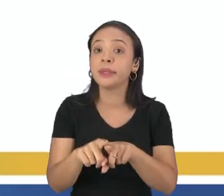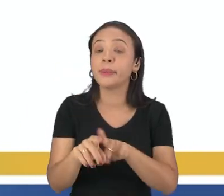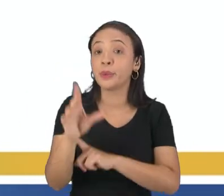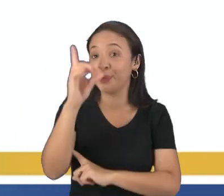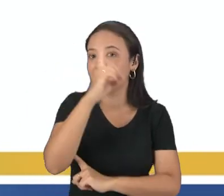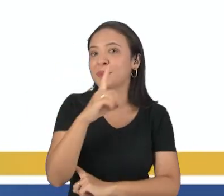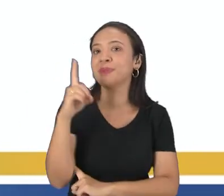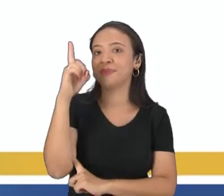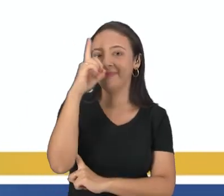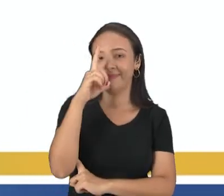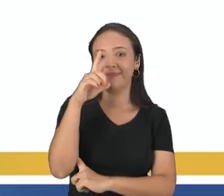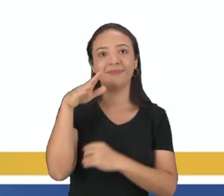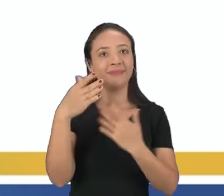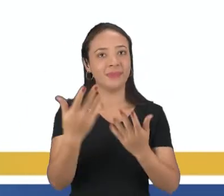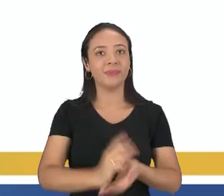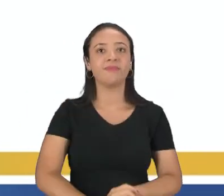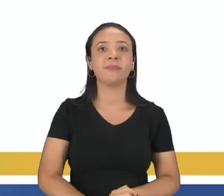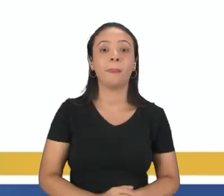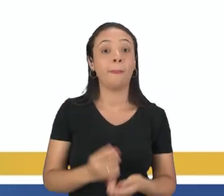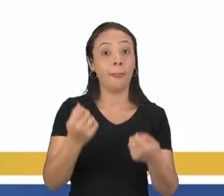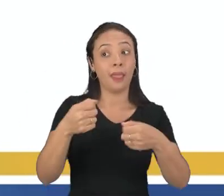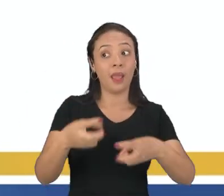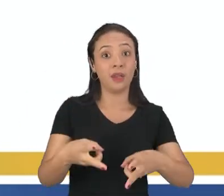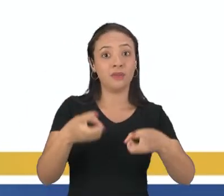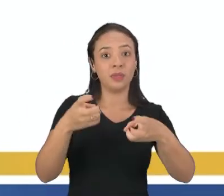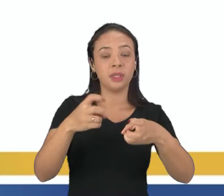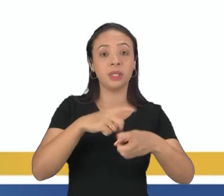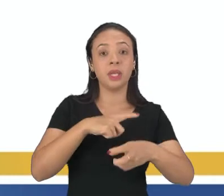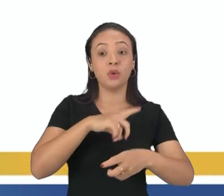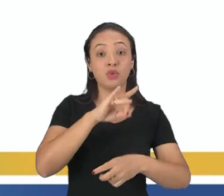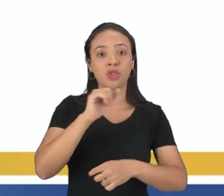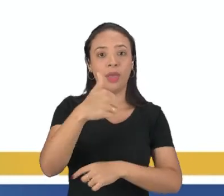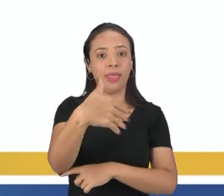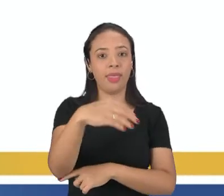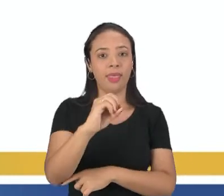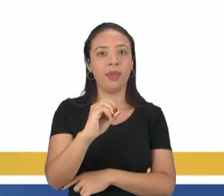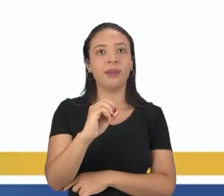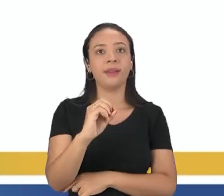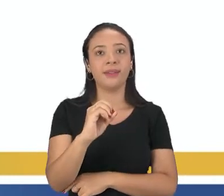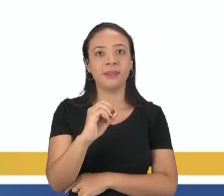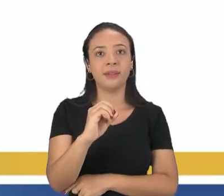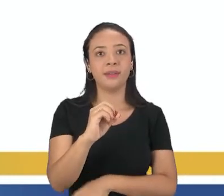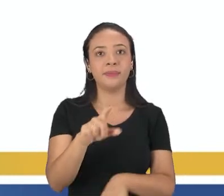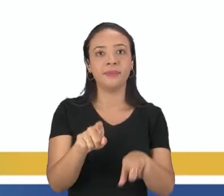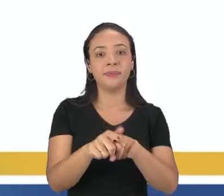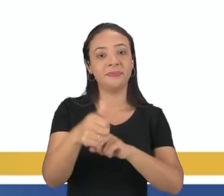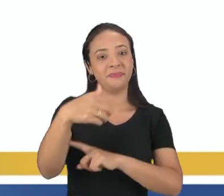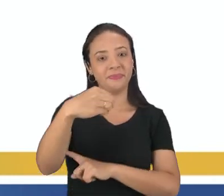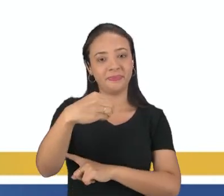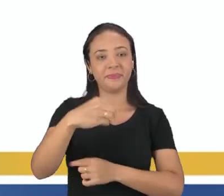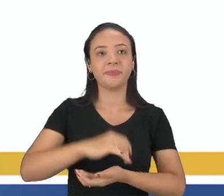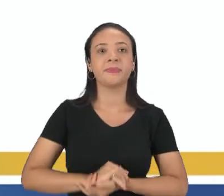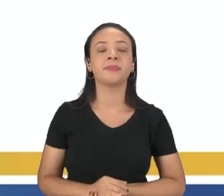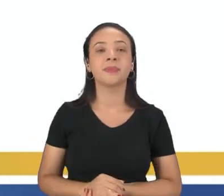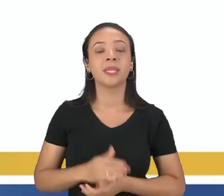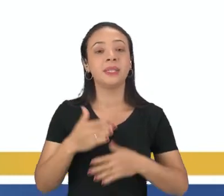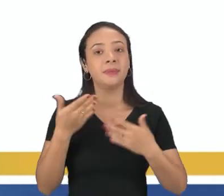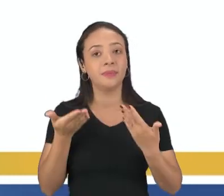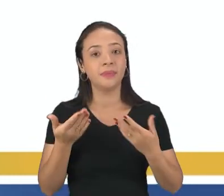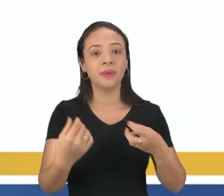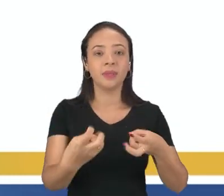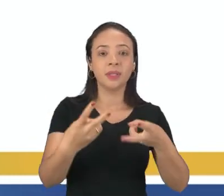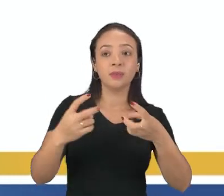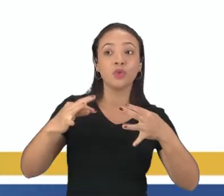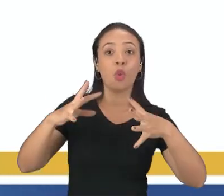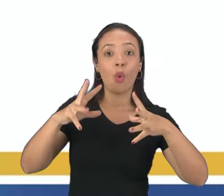domingo também. Nós vemos aí que está diferente no dia 10, né? Que está 19 graus Celsius. Então, analisando todas